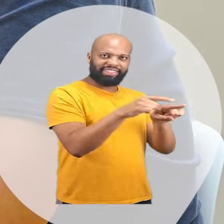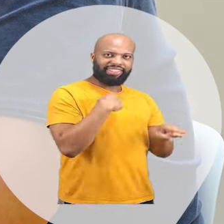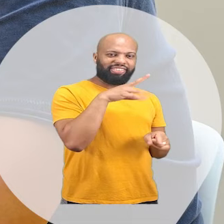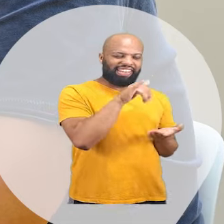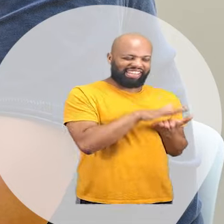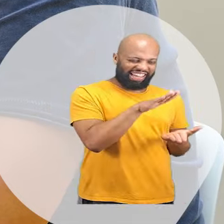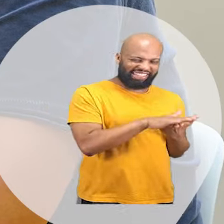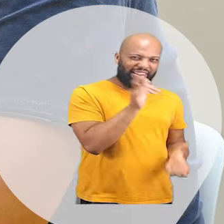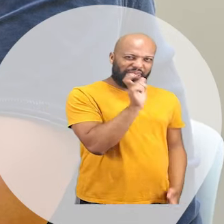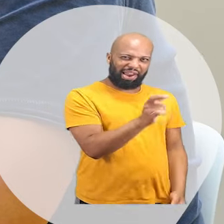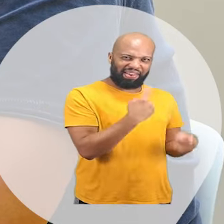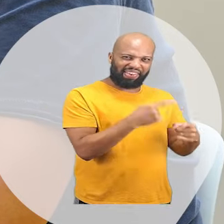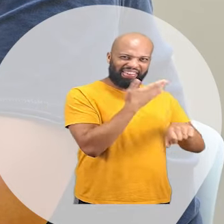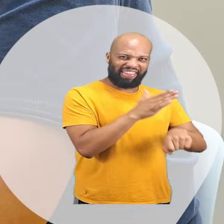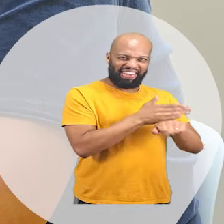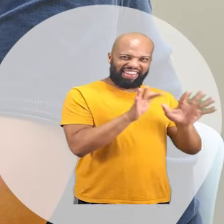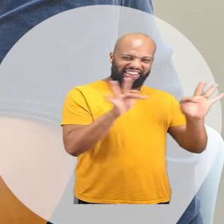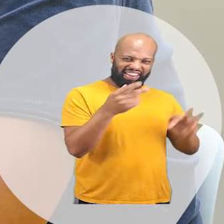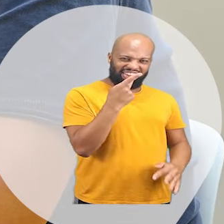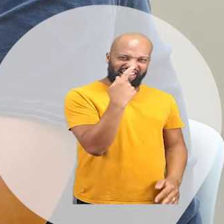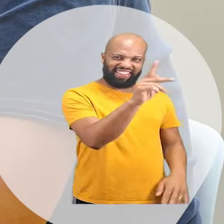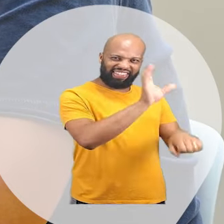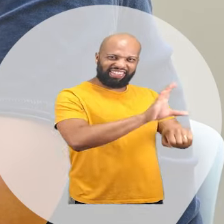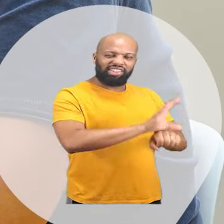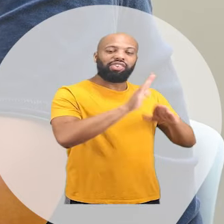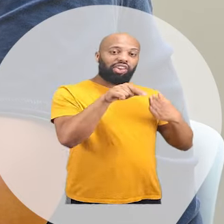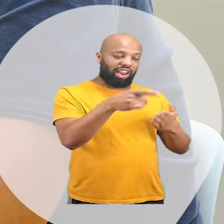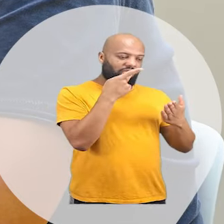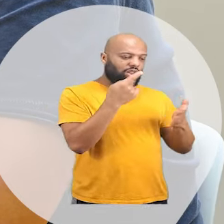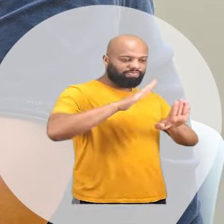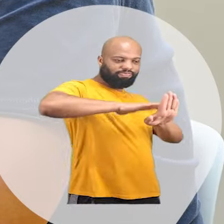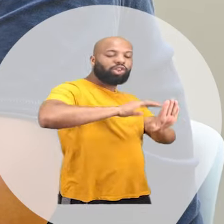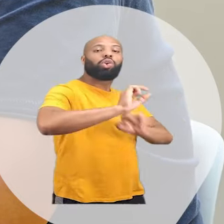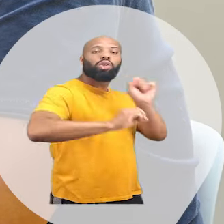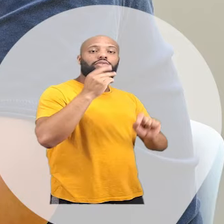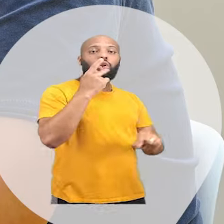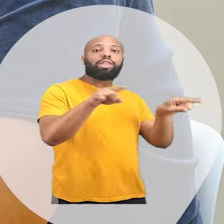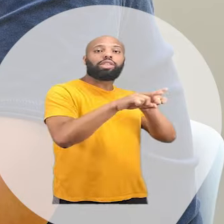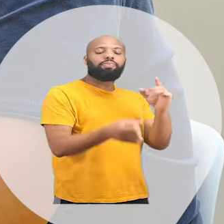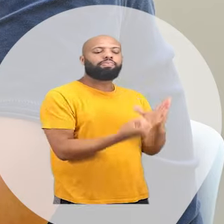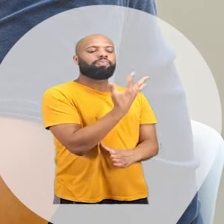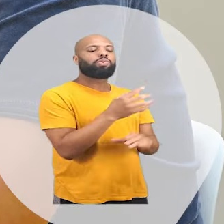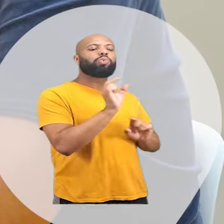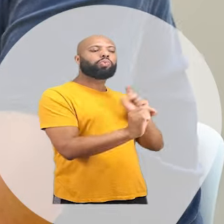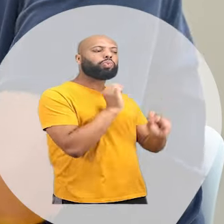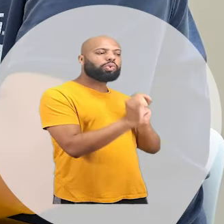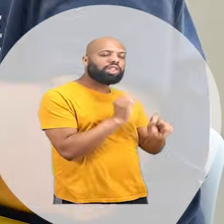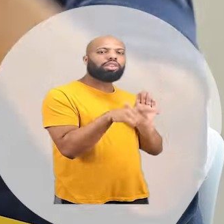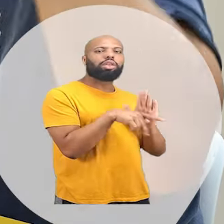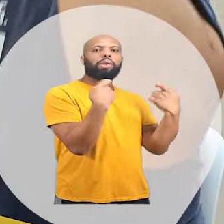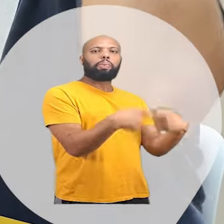sistemas vou gastar já que eu treinei né eu vou desenhar e ela tava comentando lindas bastidores comigo que isso também surgiu